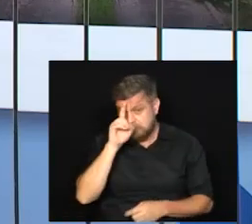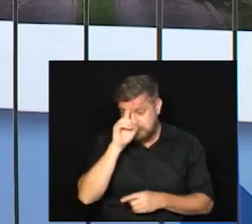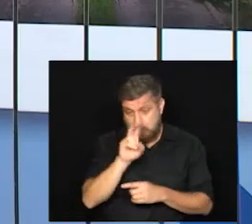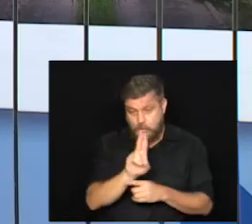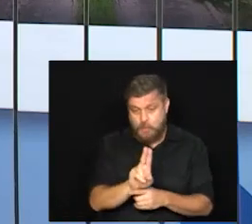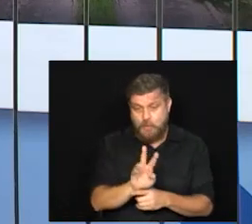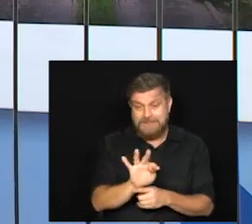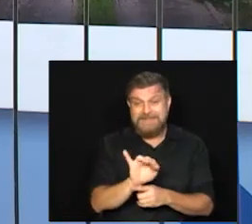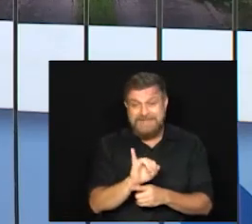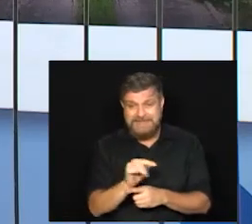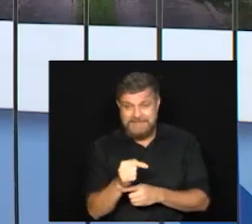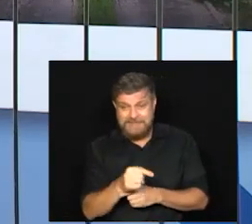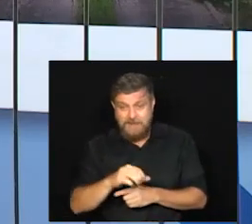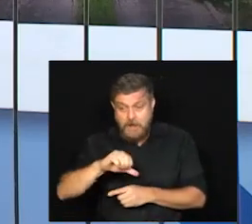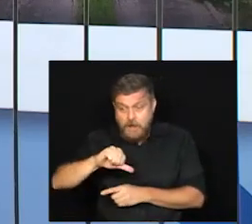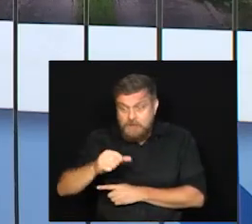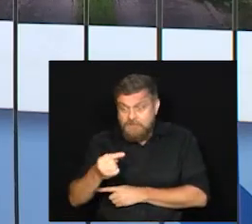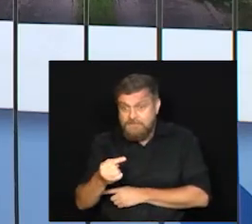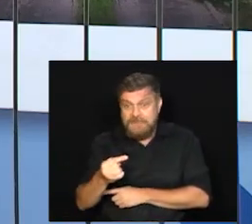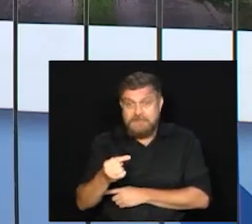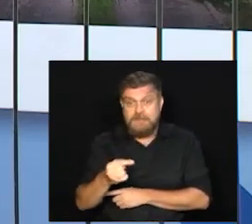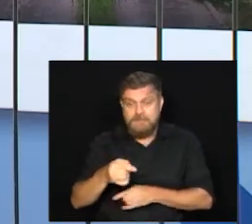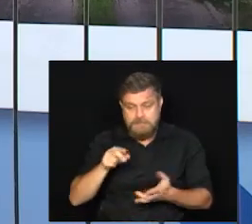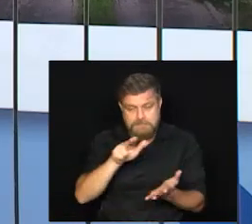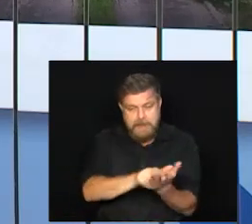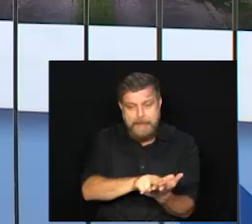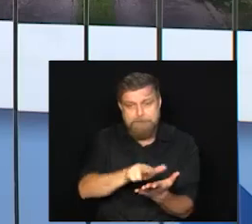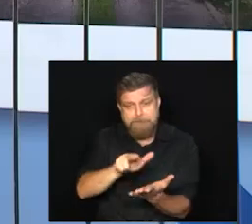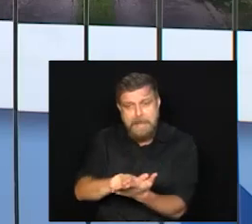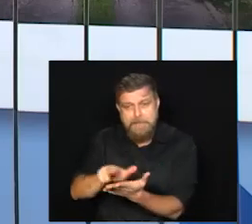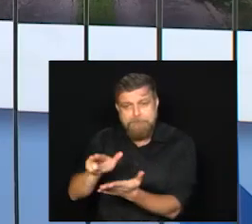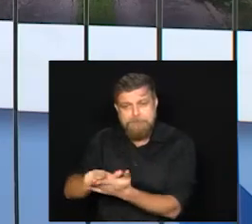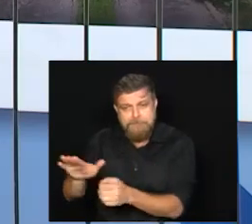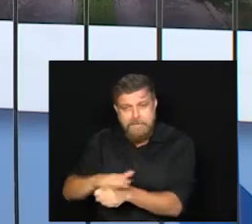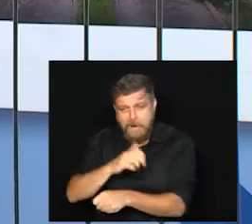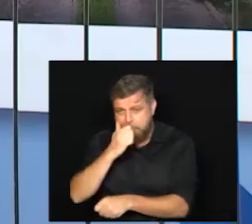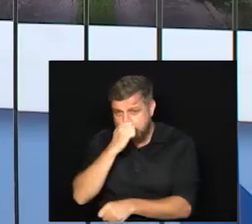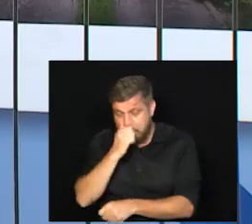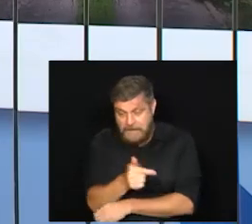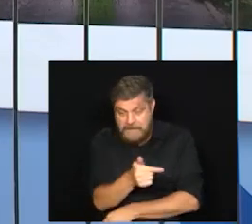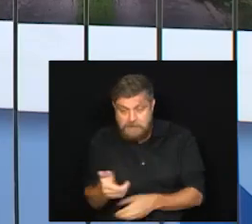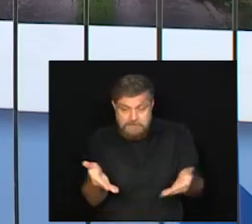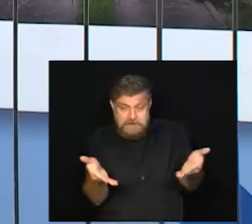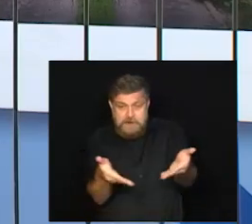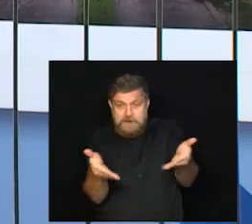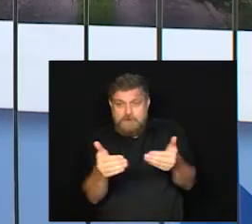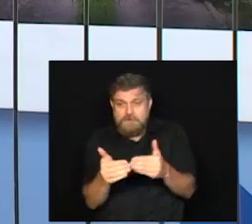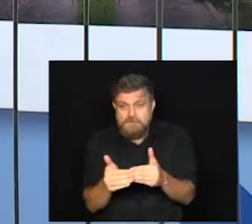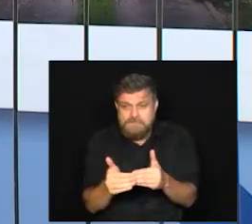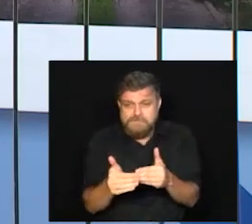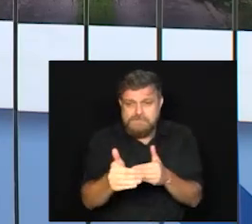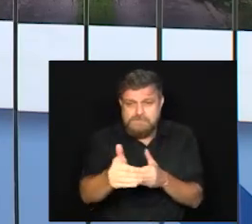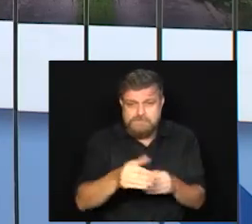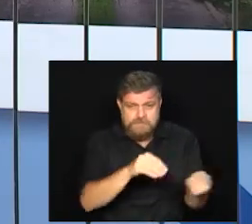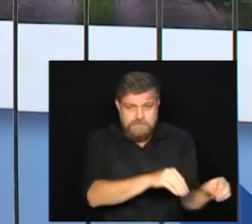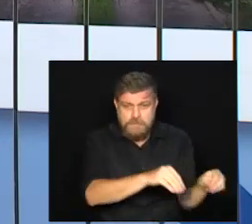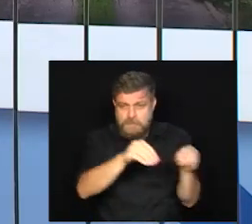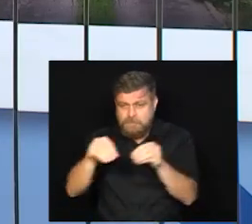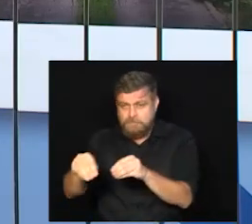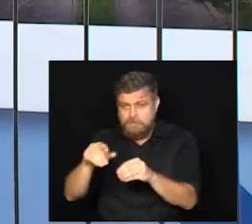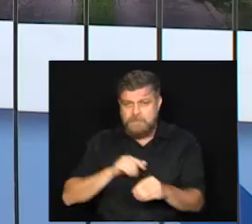aí dos quais 91 estavam ocupados. E para esta semana, olha, começa a transferência de